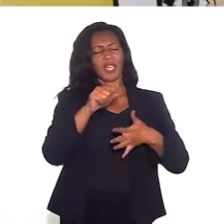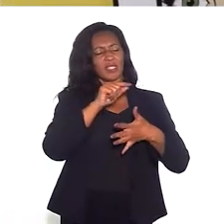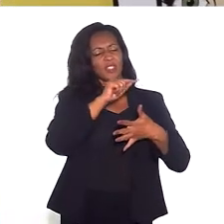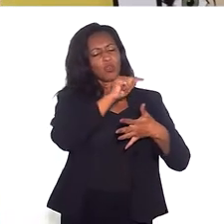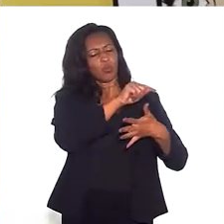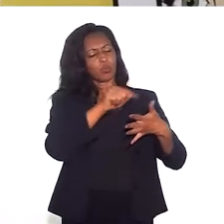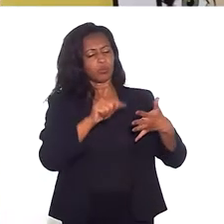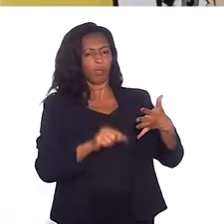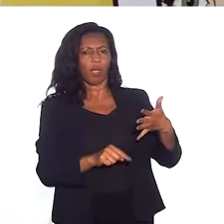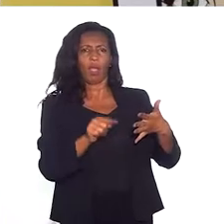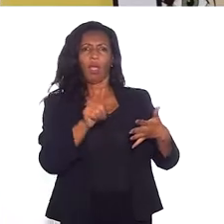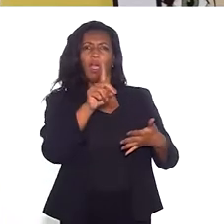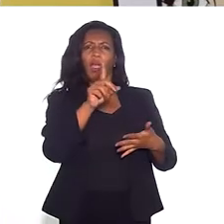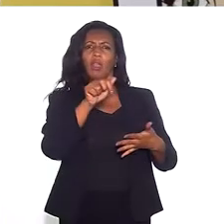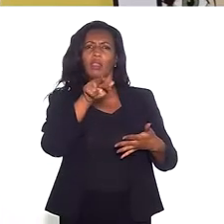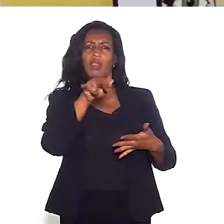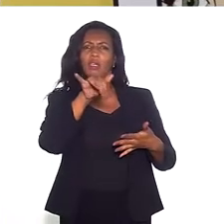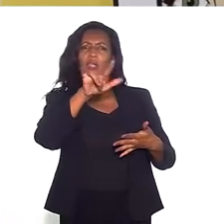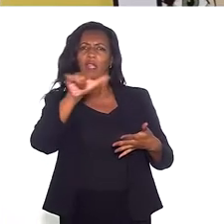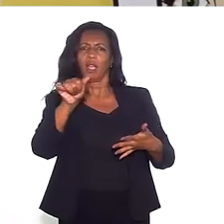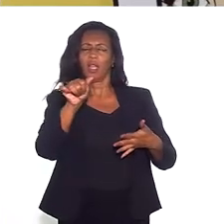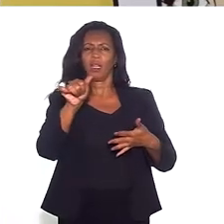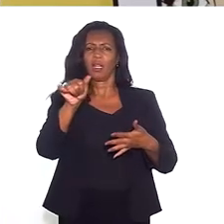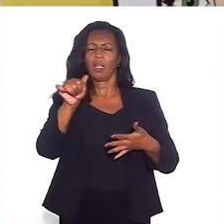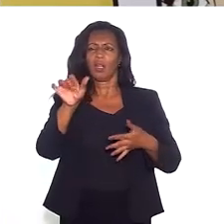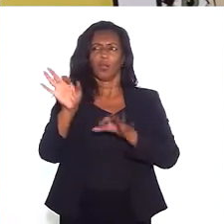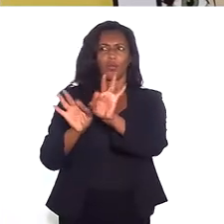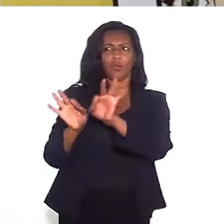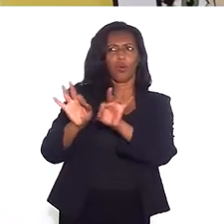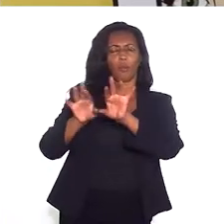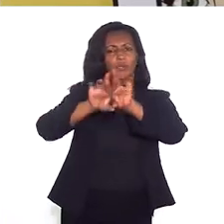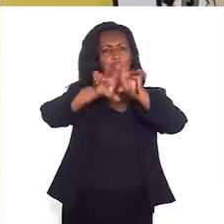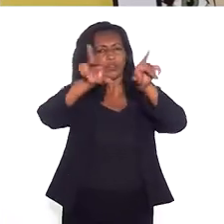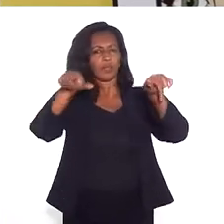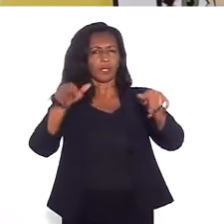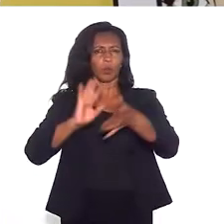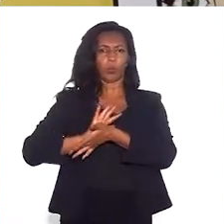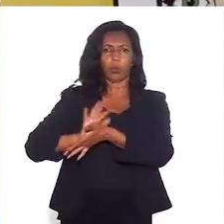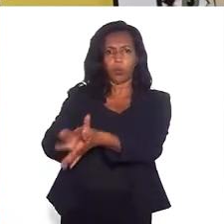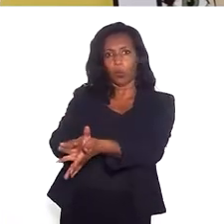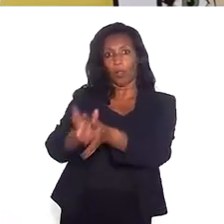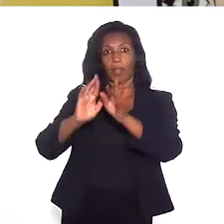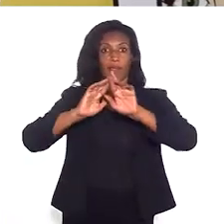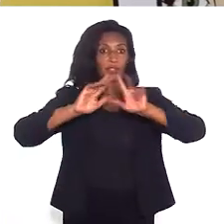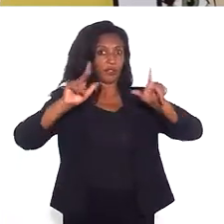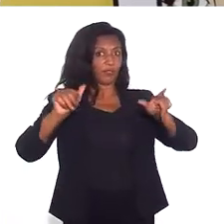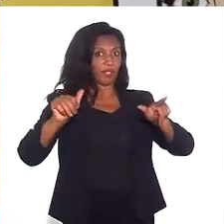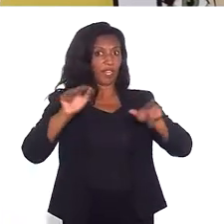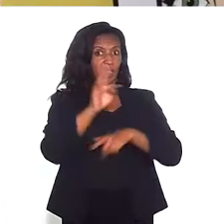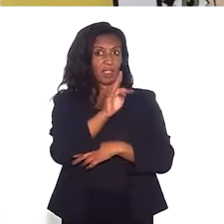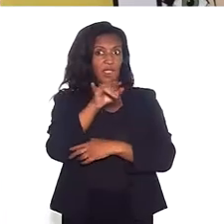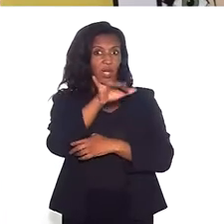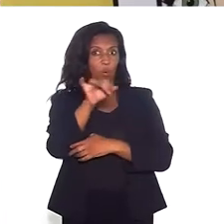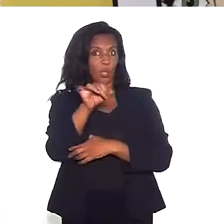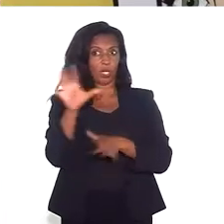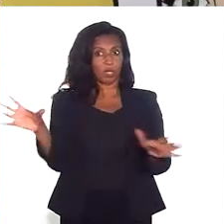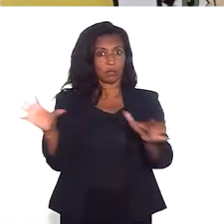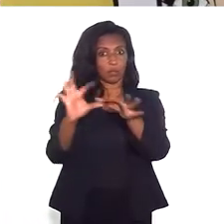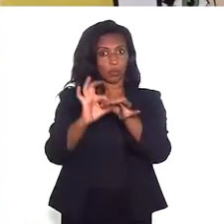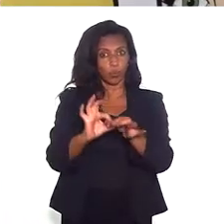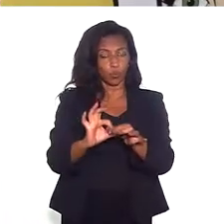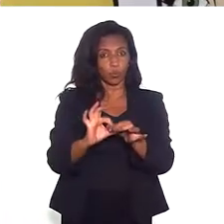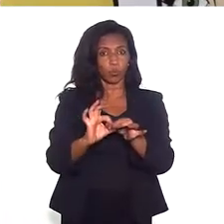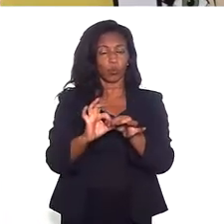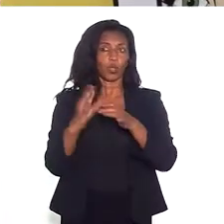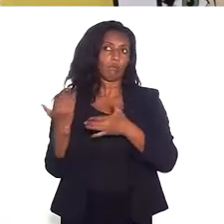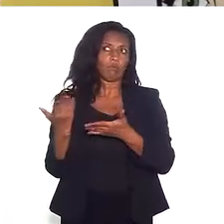questões levantadas pela Daniela, das diferentes formas de opressão, de diferentes teorias